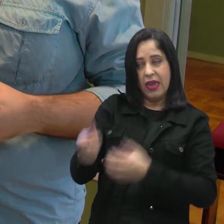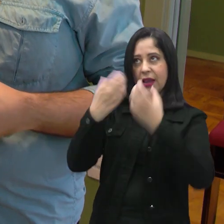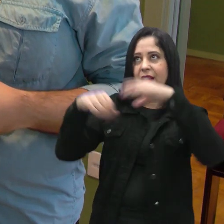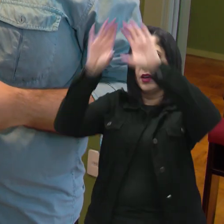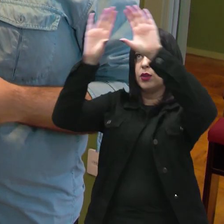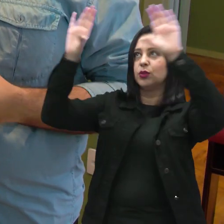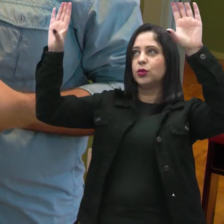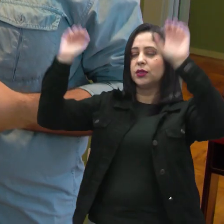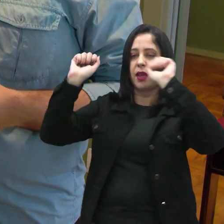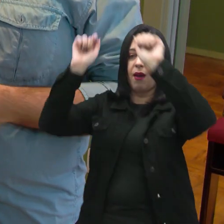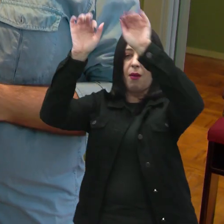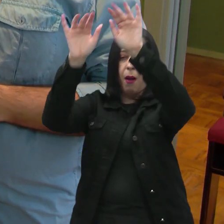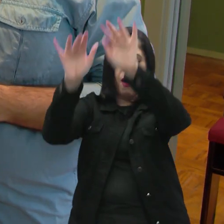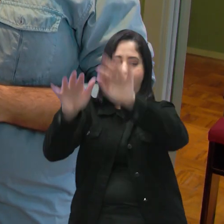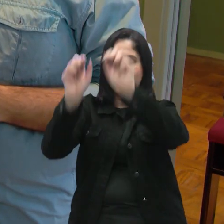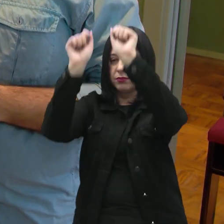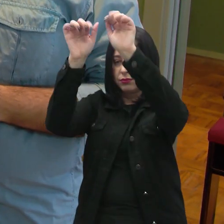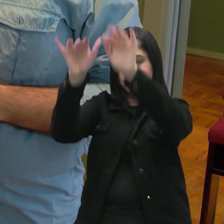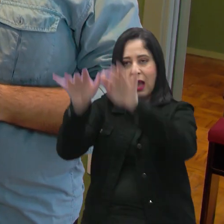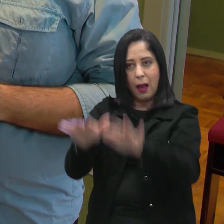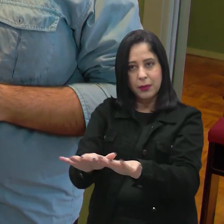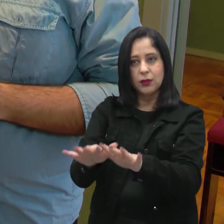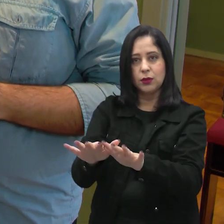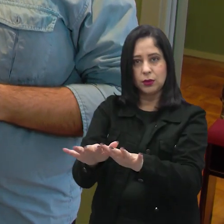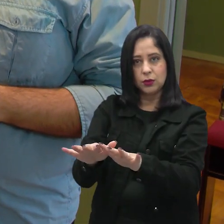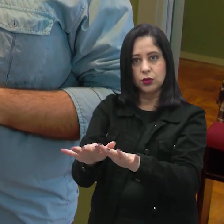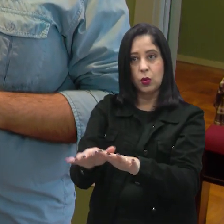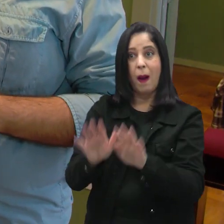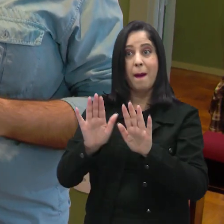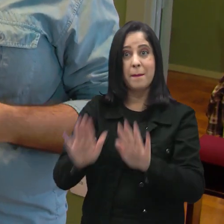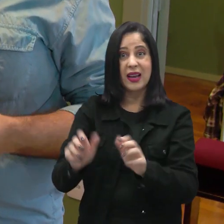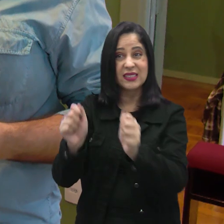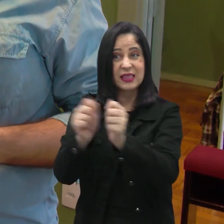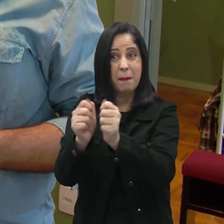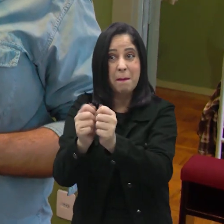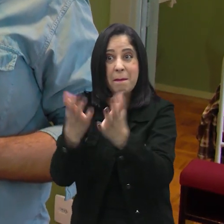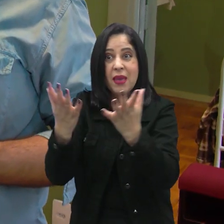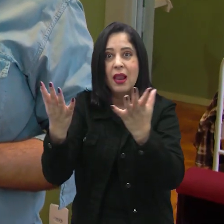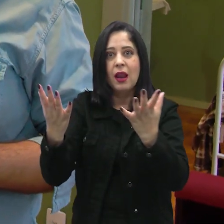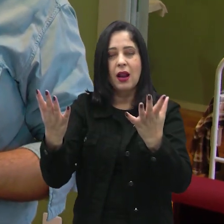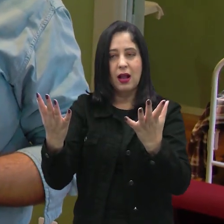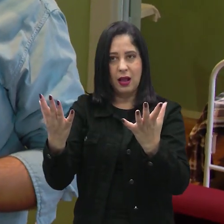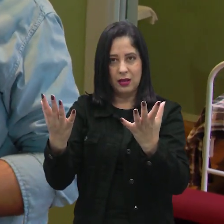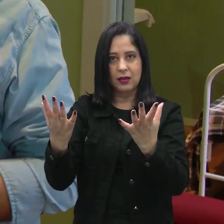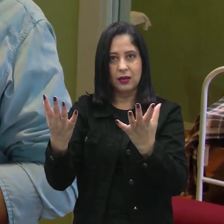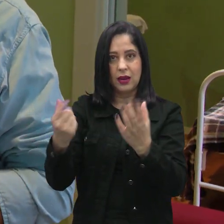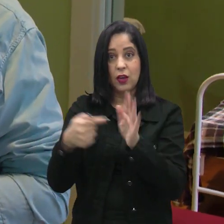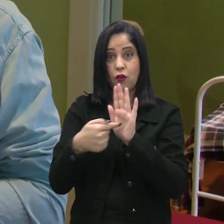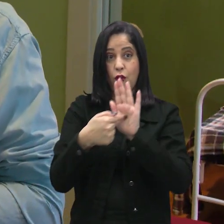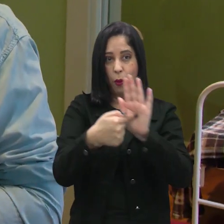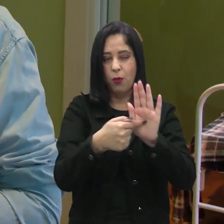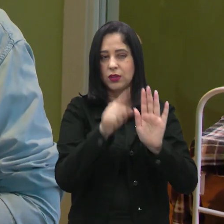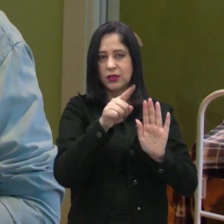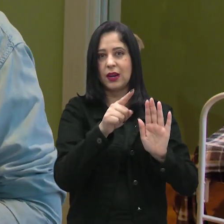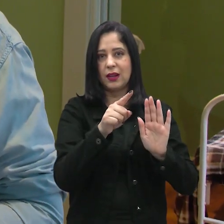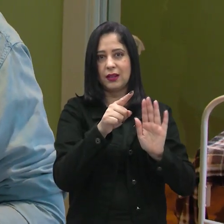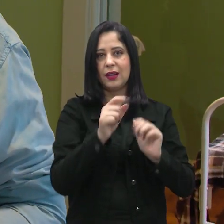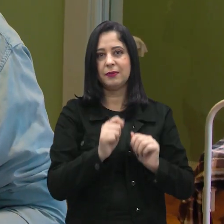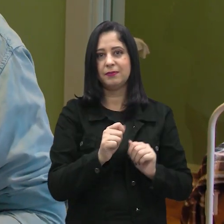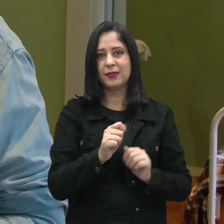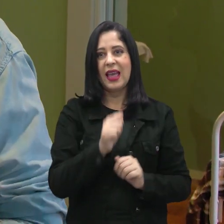Dentre essas, muitas com aparência de presumível milagre, mas o milagre escolhido para a apresentação do processo de